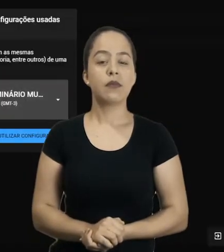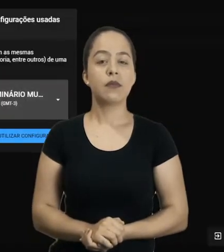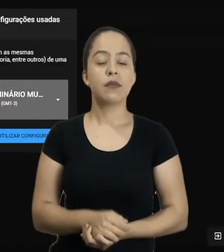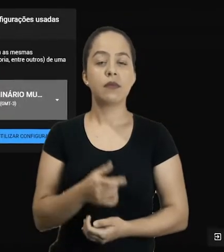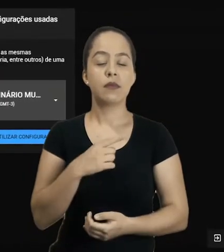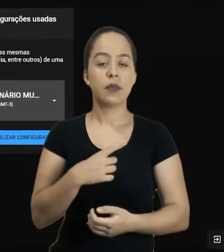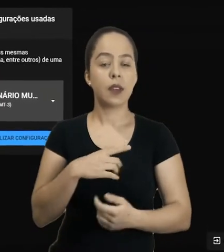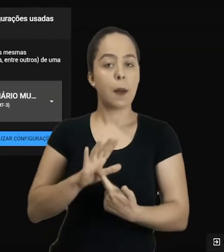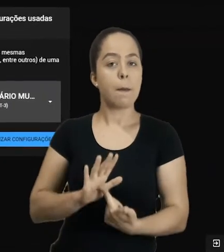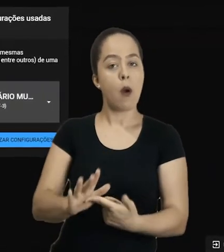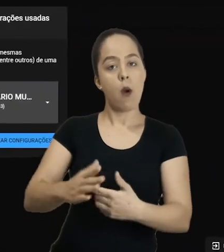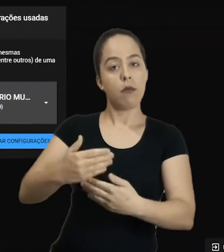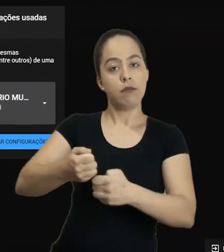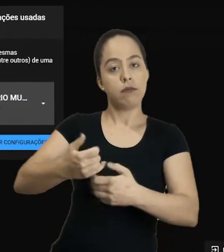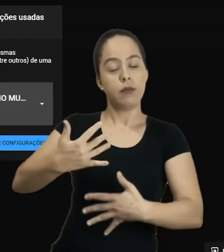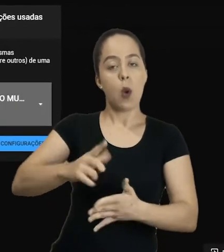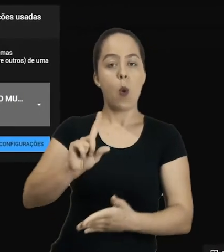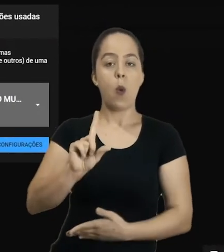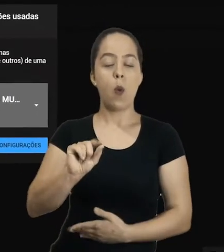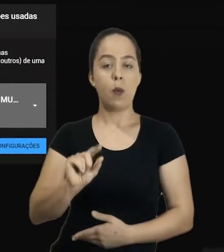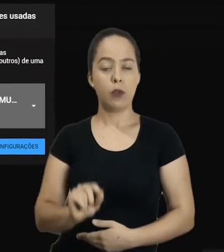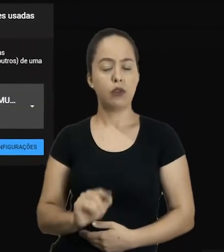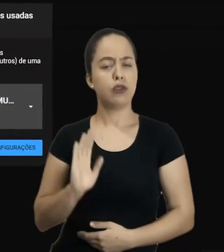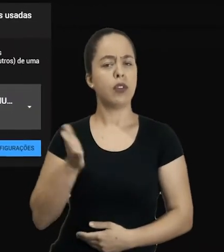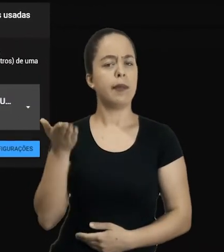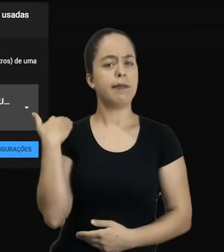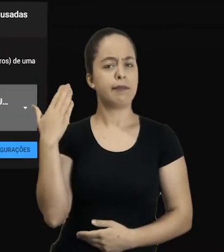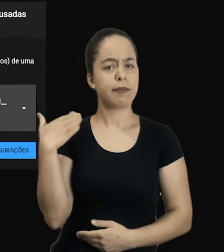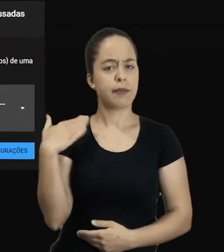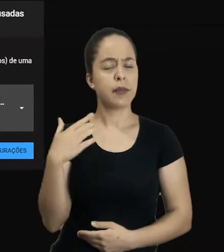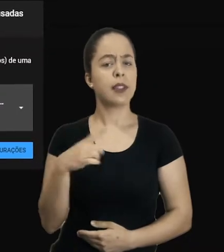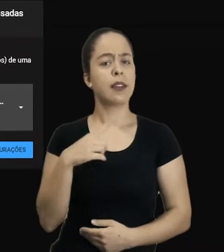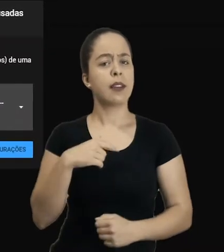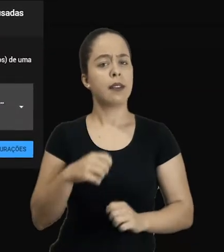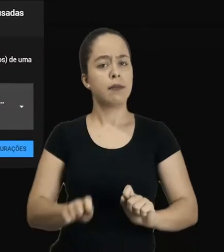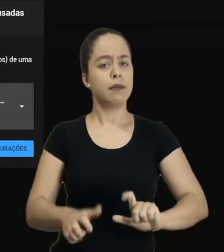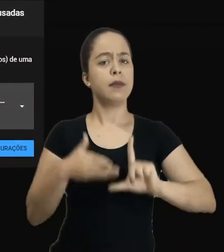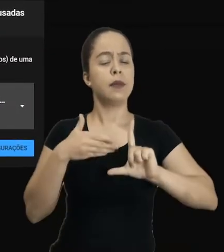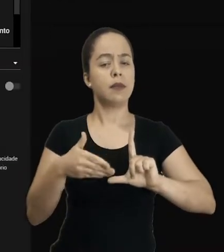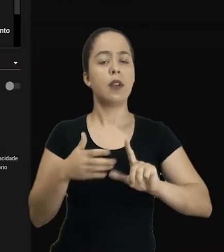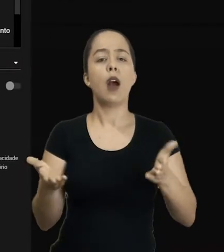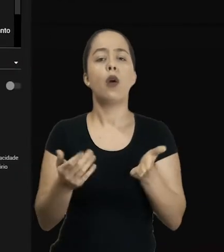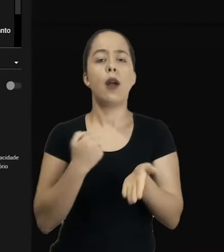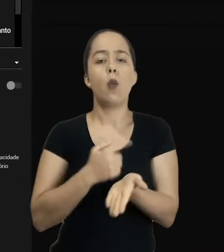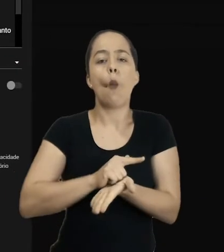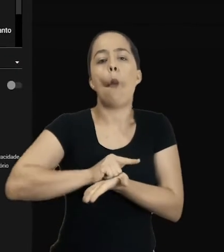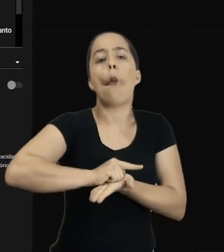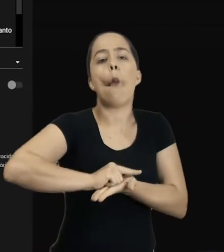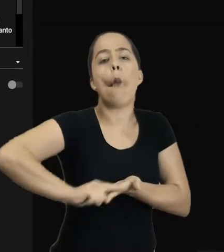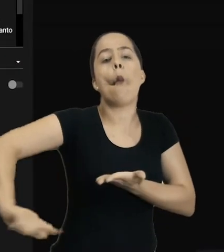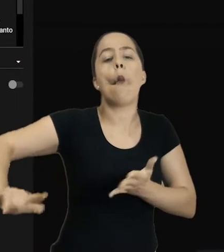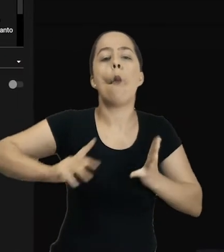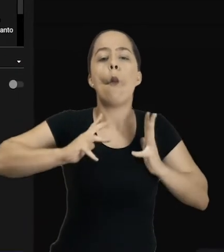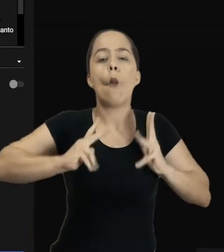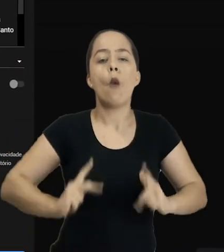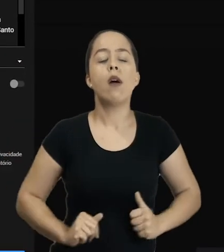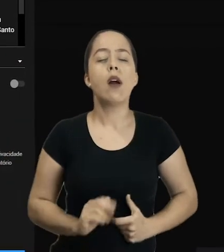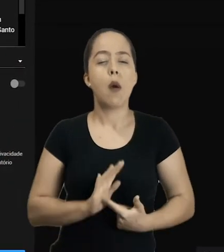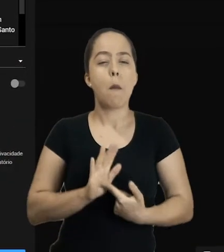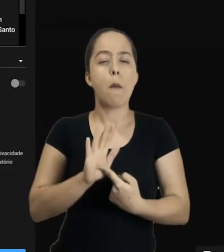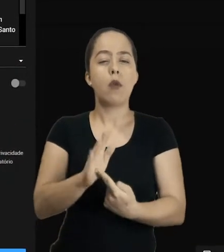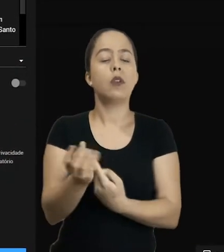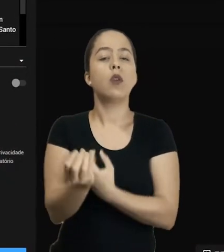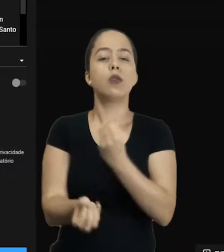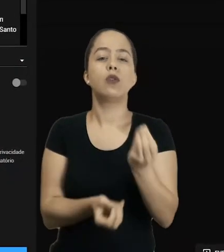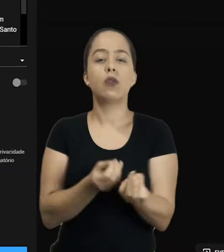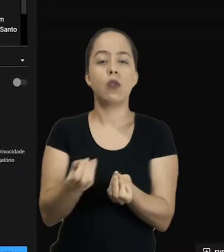Ele já vai me dar algumas opções aqui, porque já foram feitas transmissões, mas eu vou dispensar e vou configurar do zero para mostrar